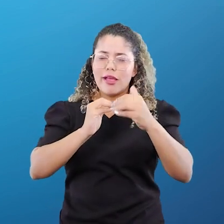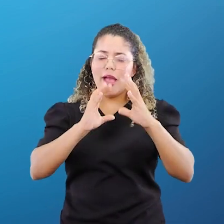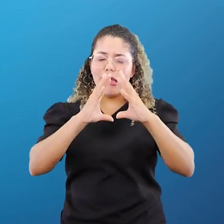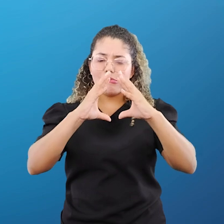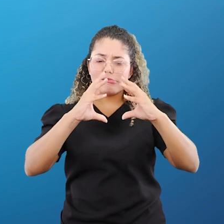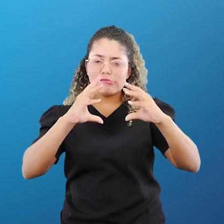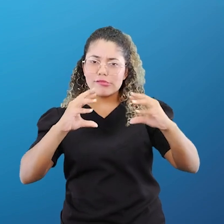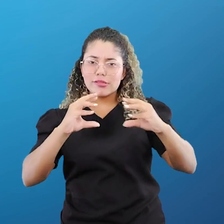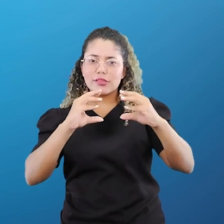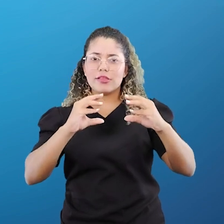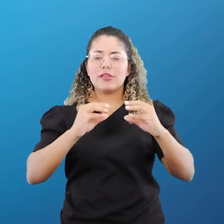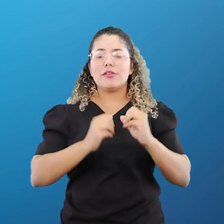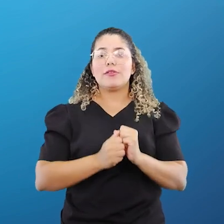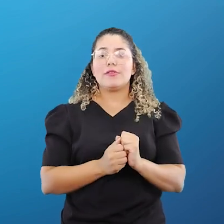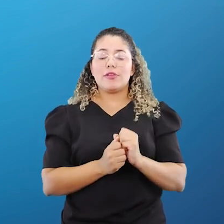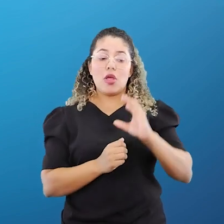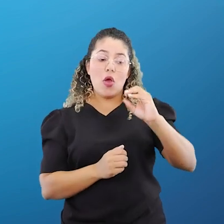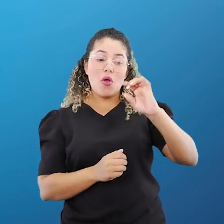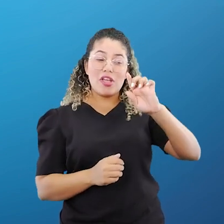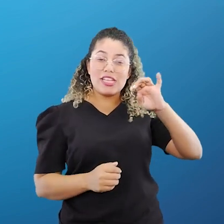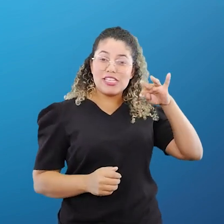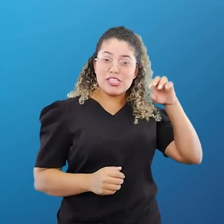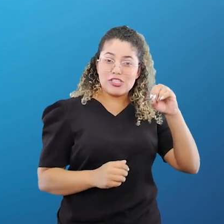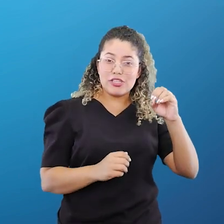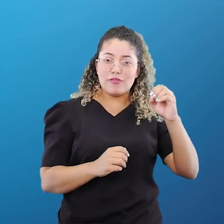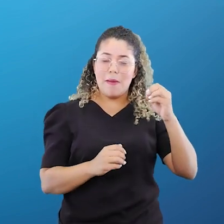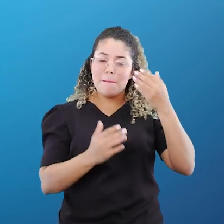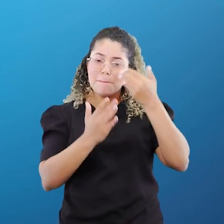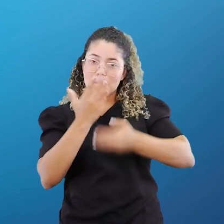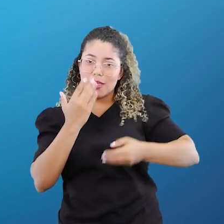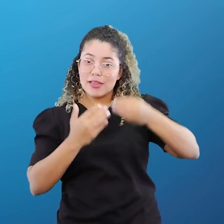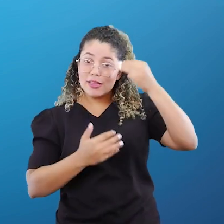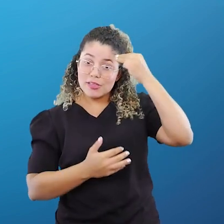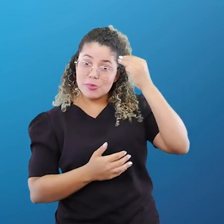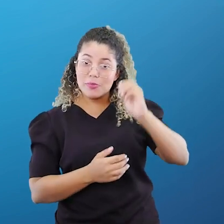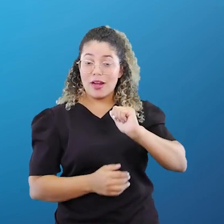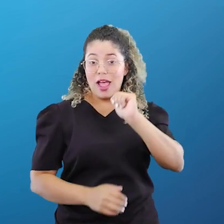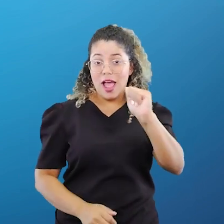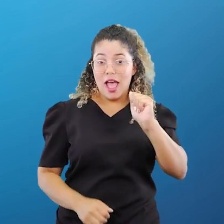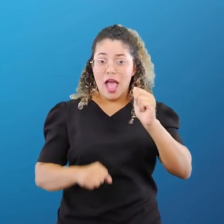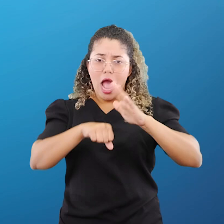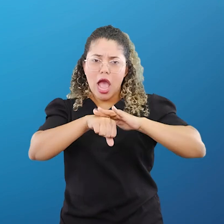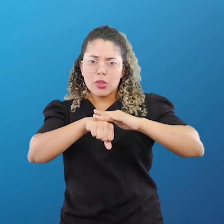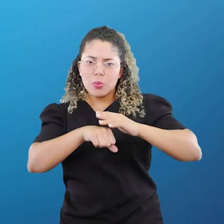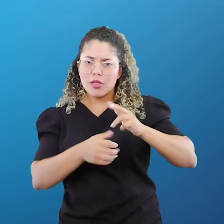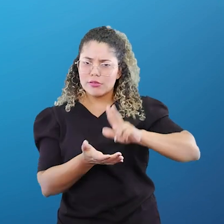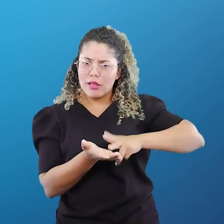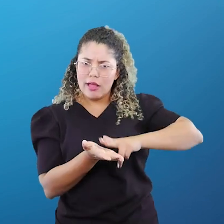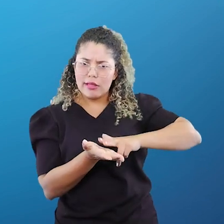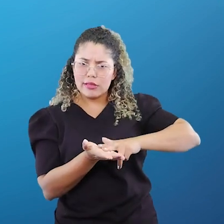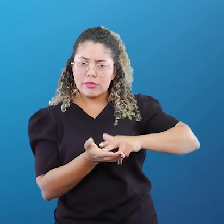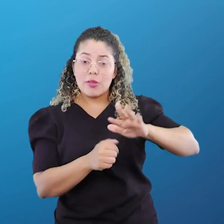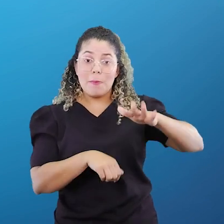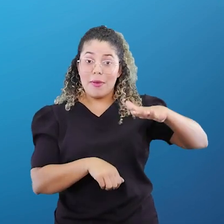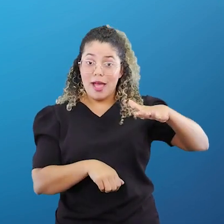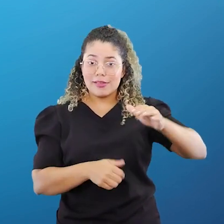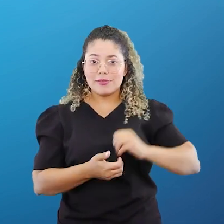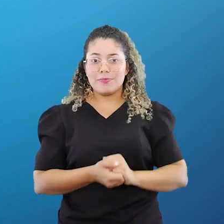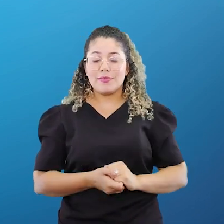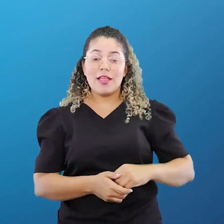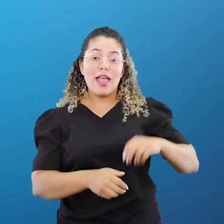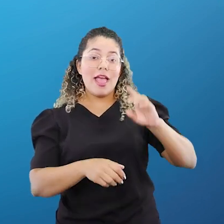manifesta através da deterioração cognitiva e da memória. Letra A é a doença de Parkinson. Letra B